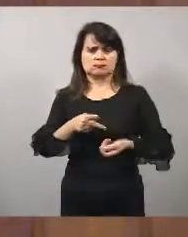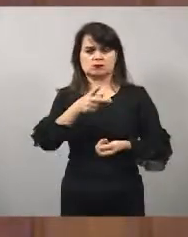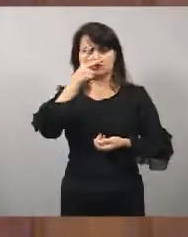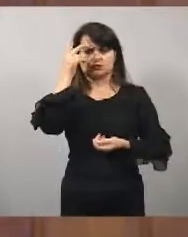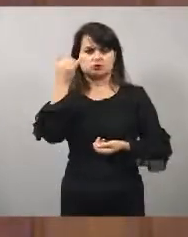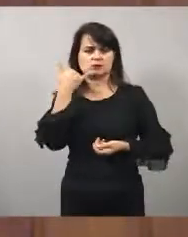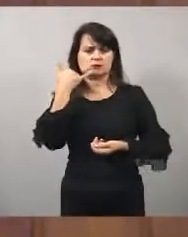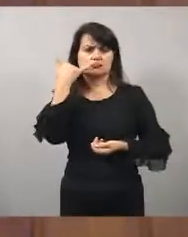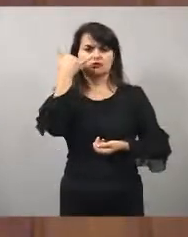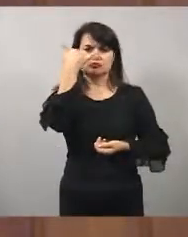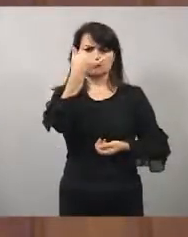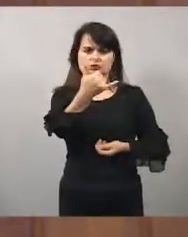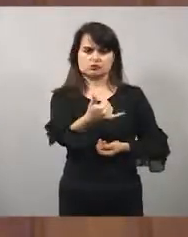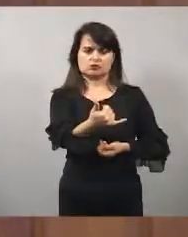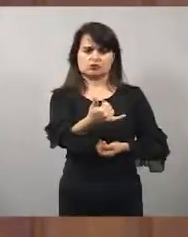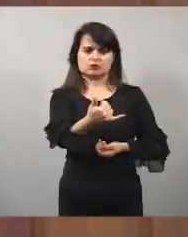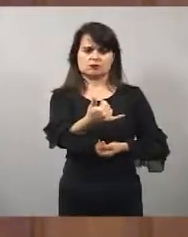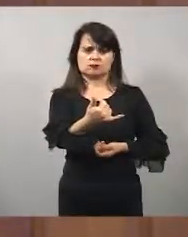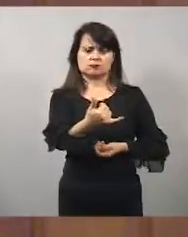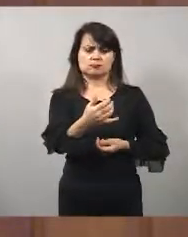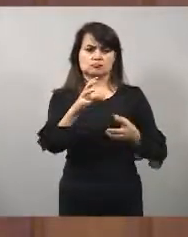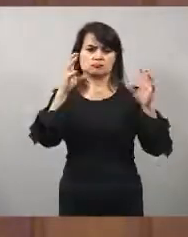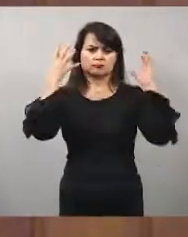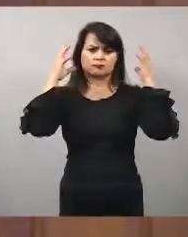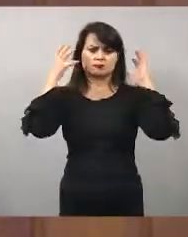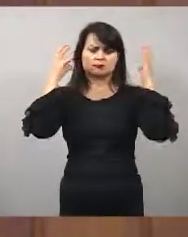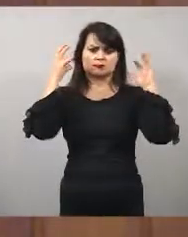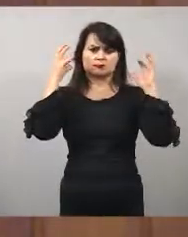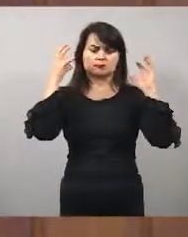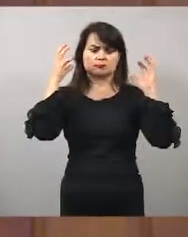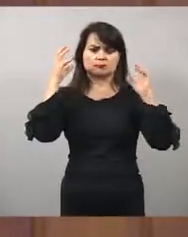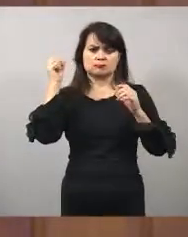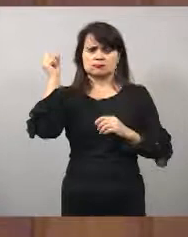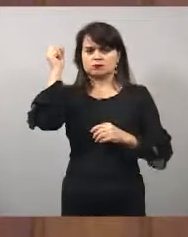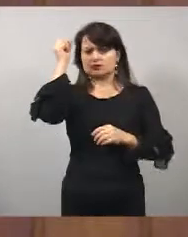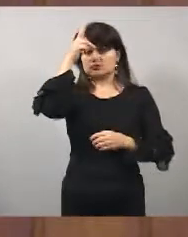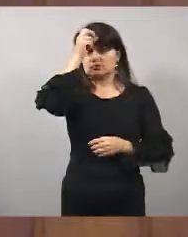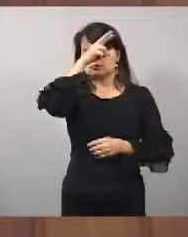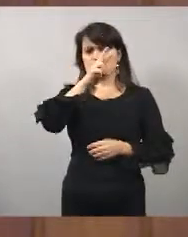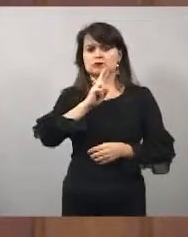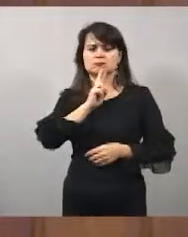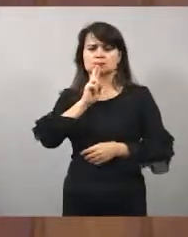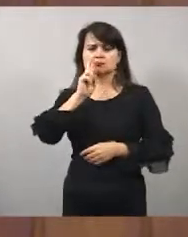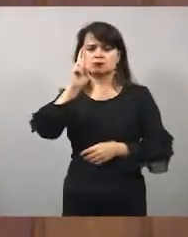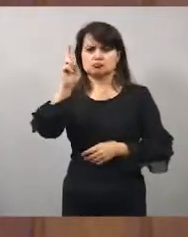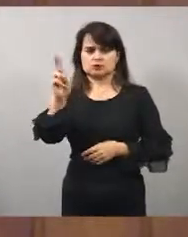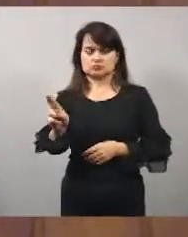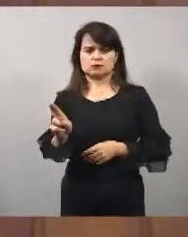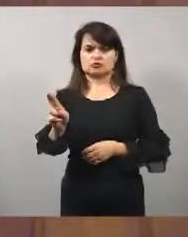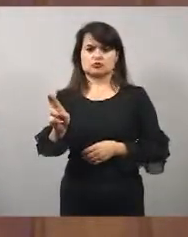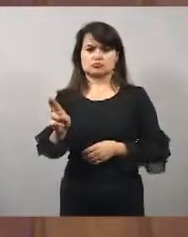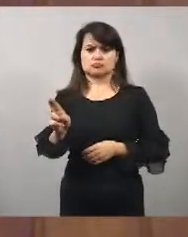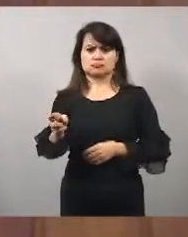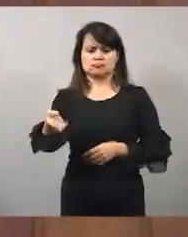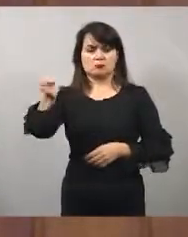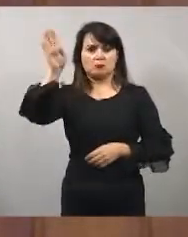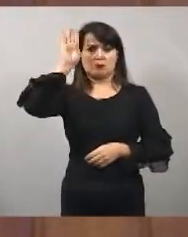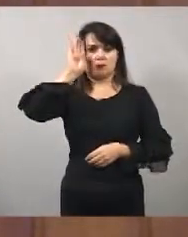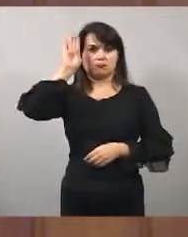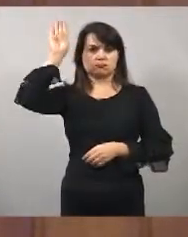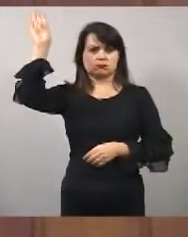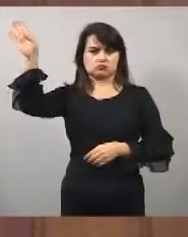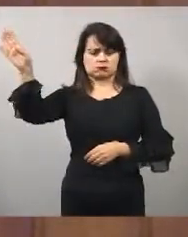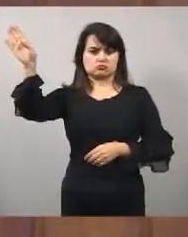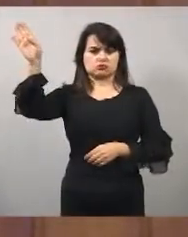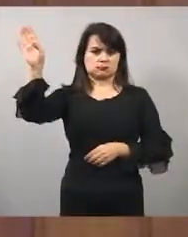praça, e o prefeito obteve como resposta que ele seria uma das principais ali retomadas